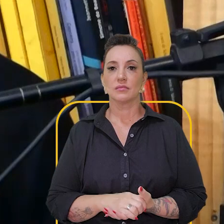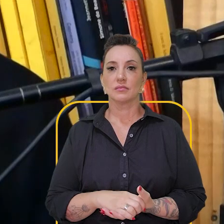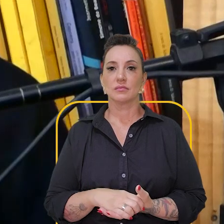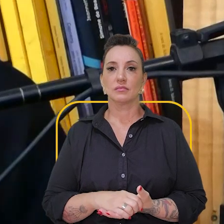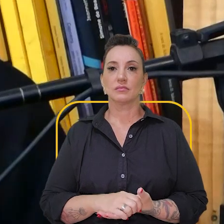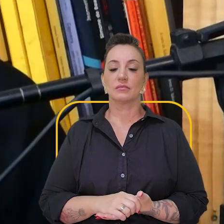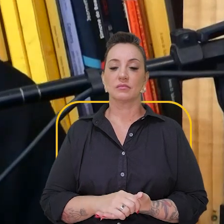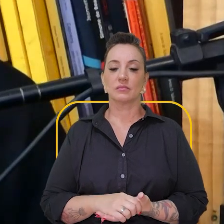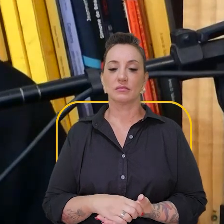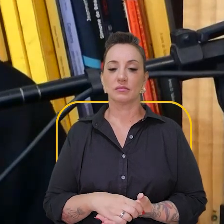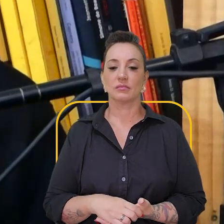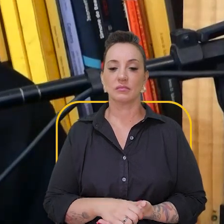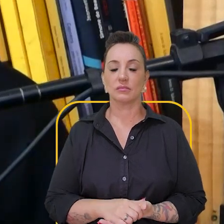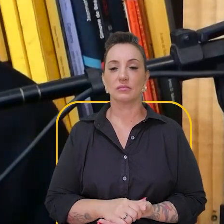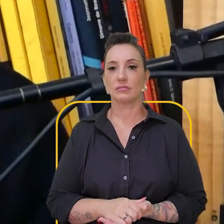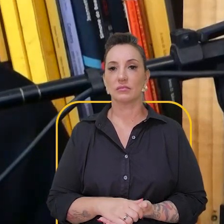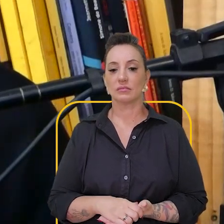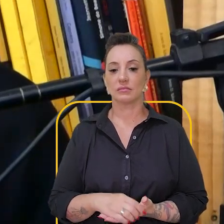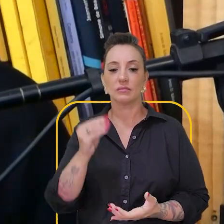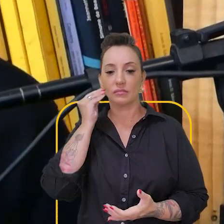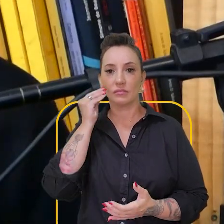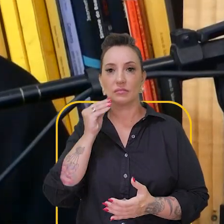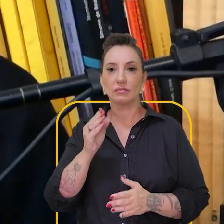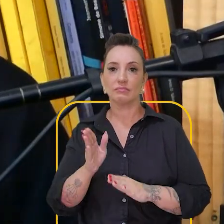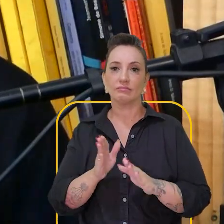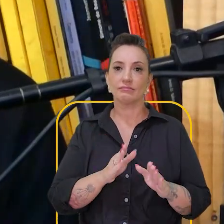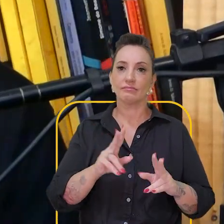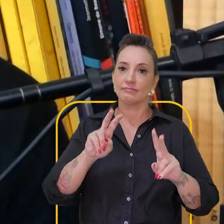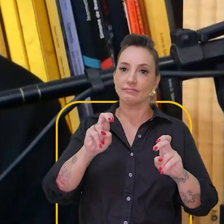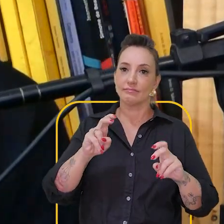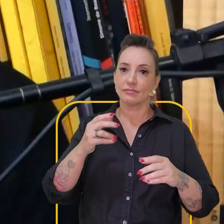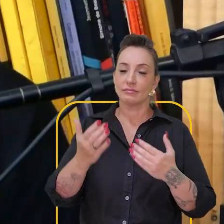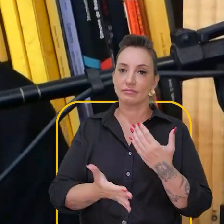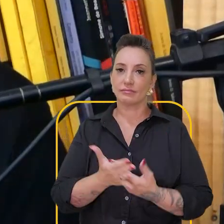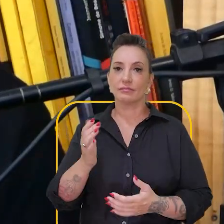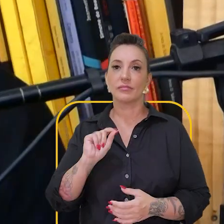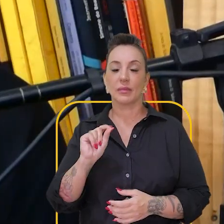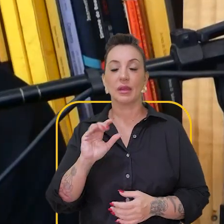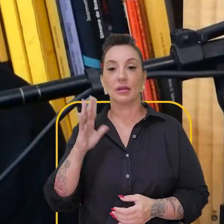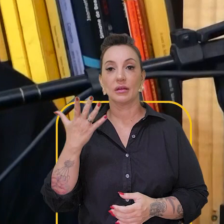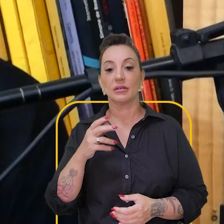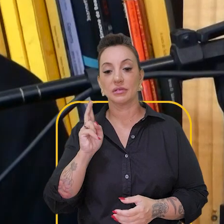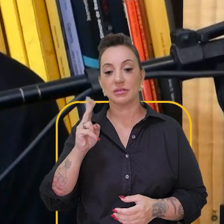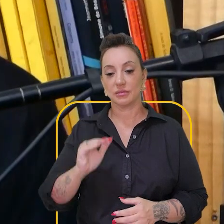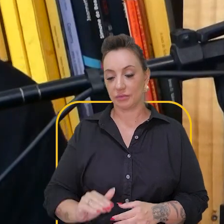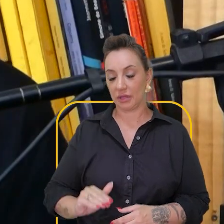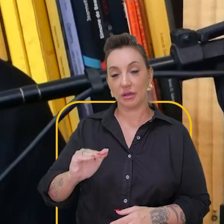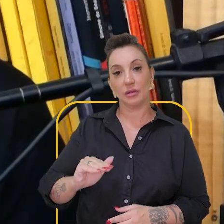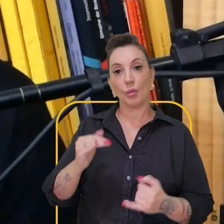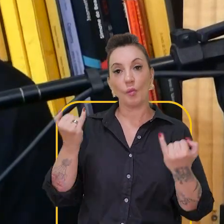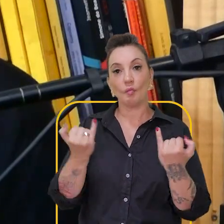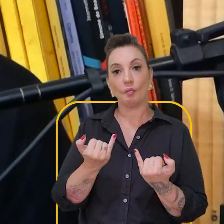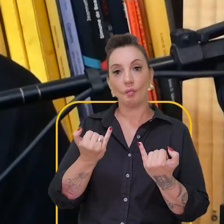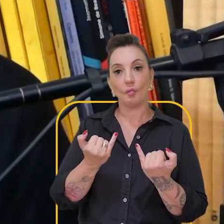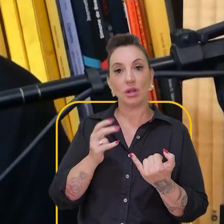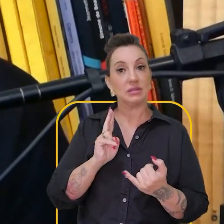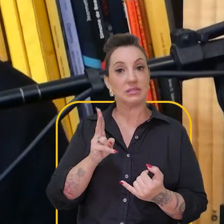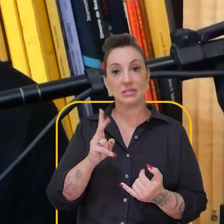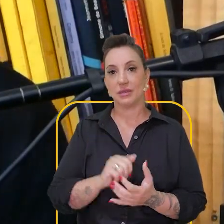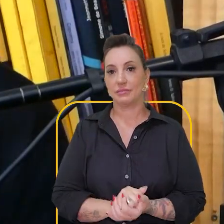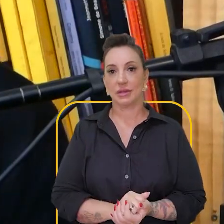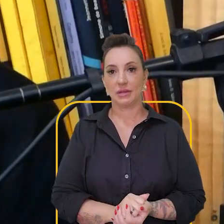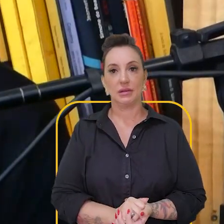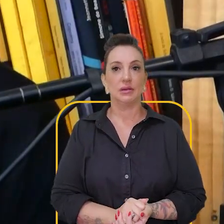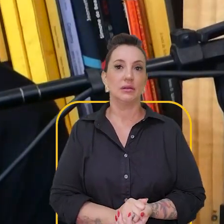fui pequeno e Magrinho sempre fui magrelo o cara chegava na academia e falava assim eu quero assistir um treino quantas vezes não